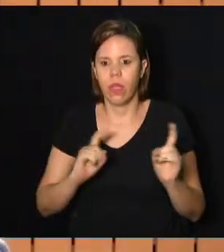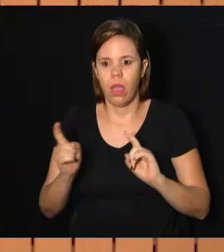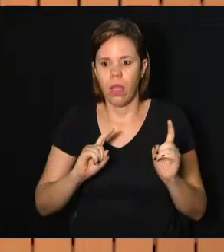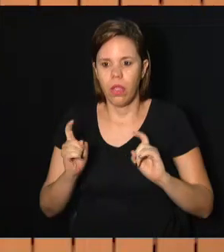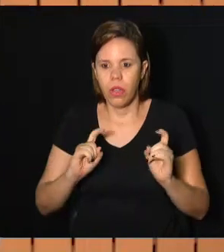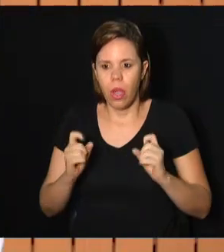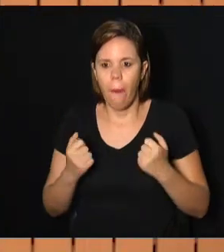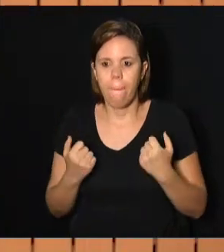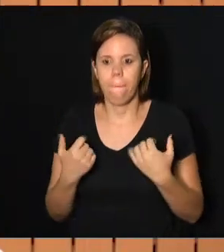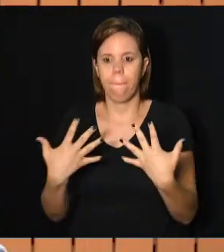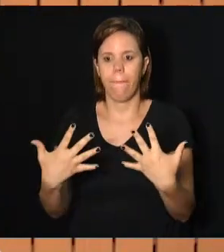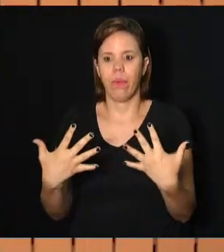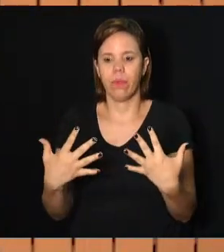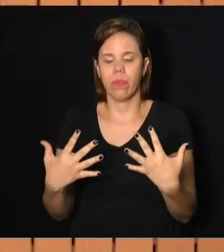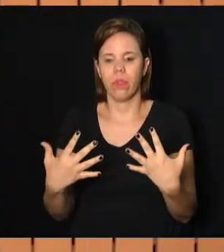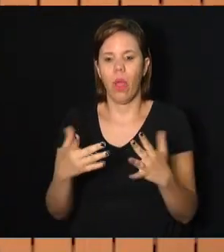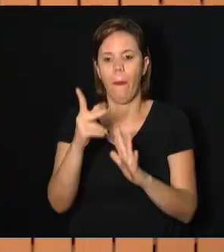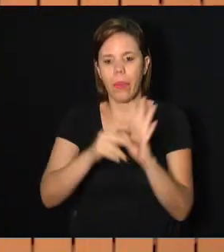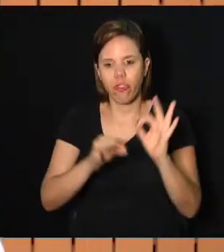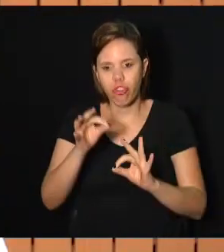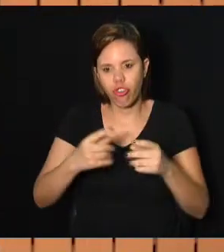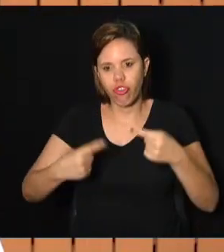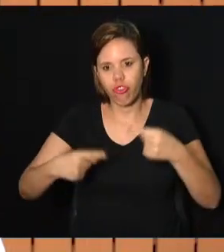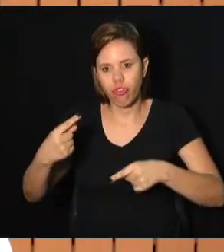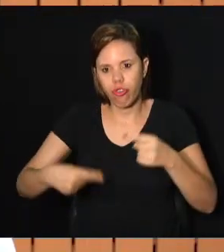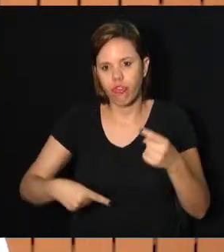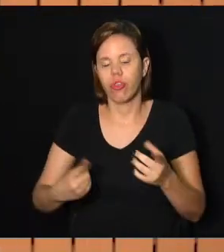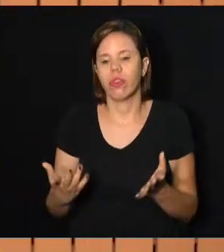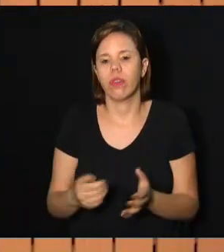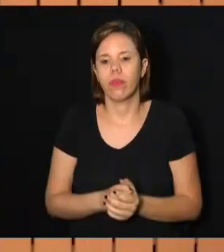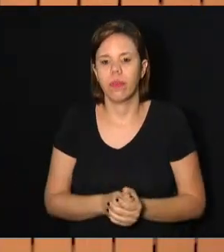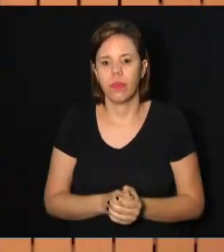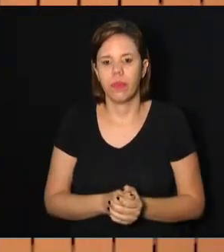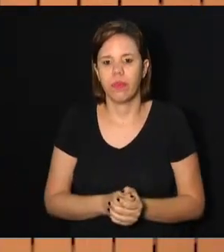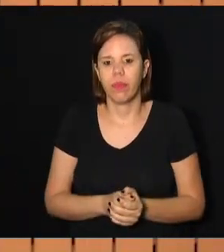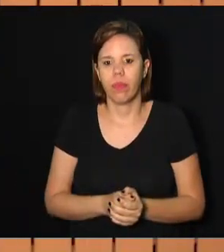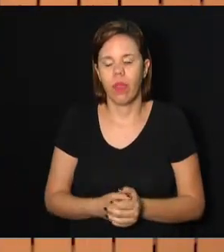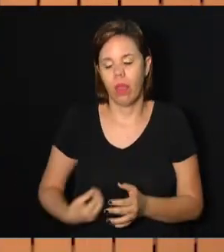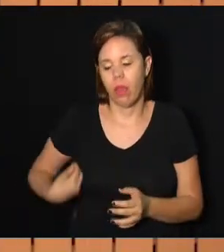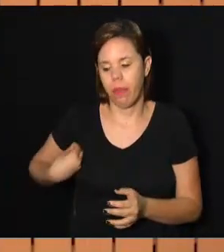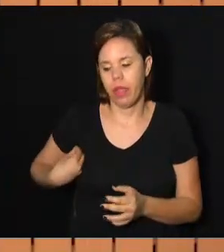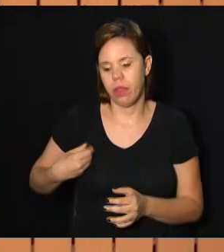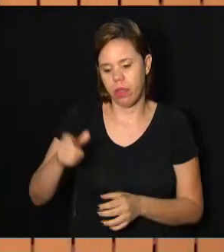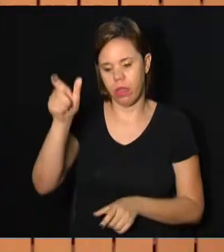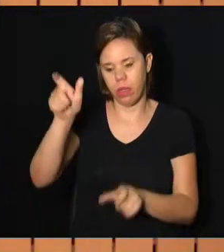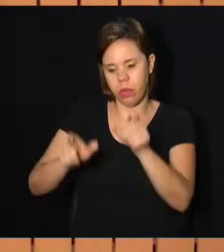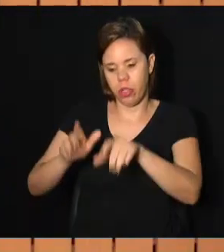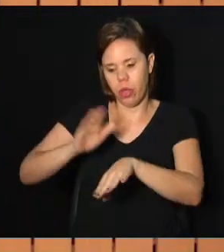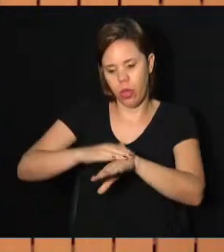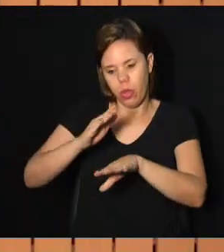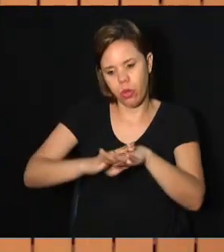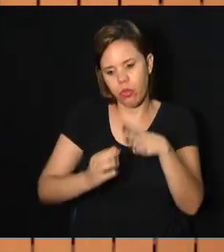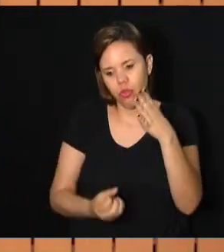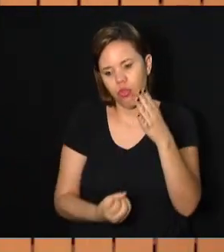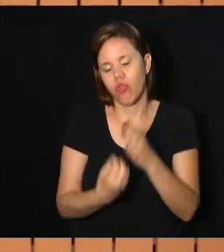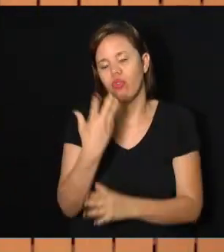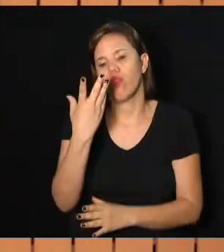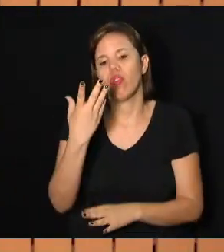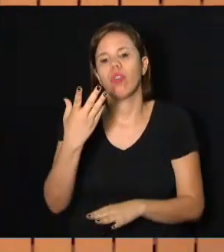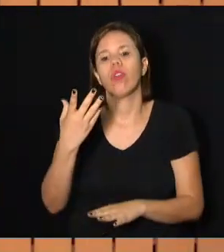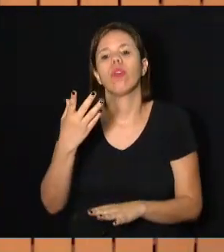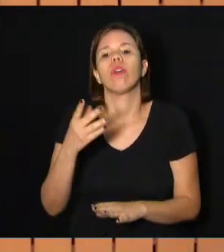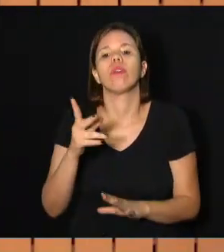projetos de leis, evidentemente condicionados esses projetos à presença dos seus autores. Como eu tenho aqui a